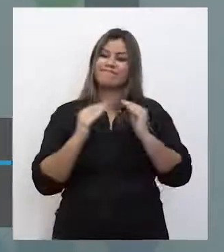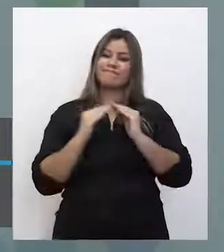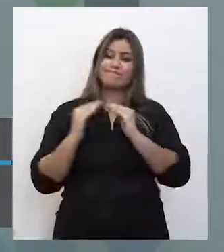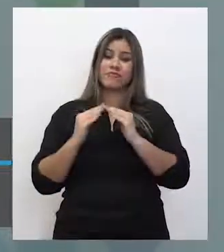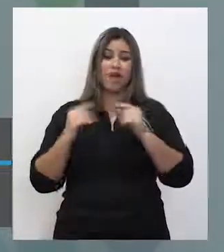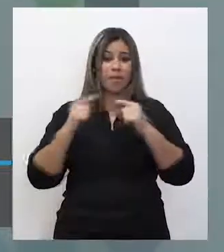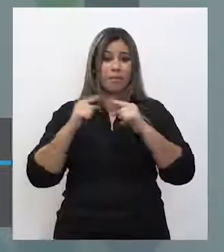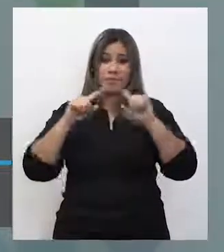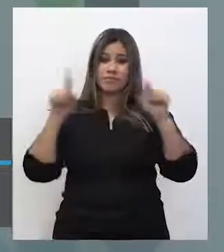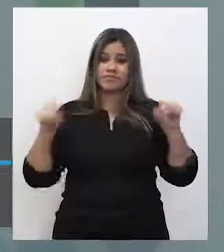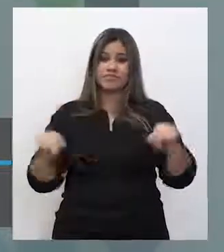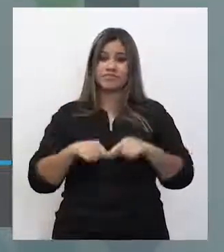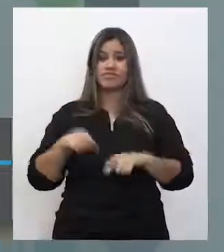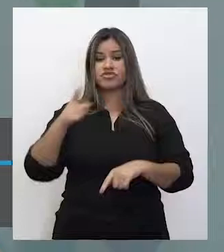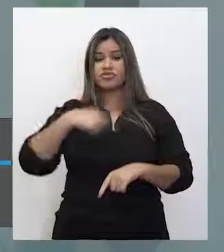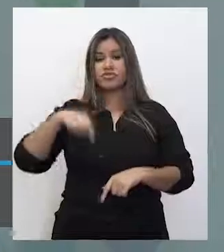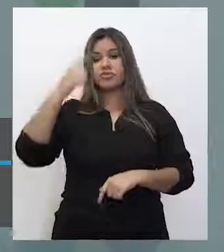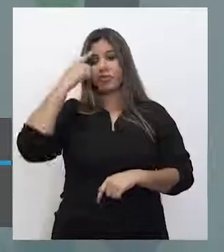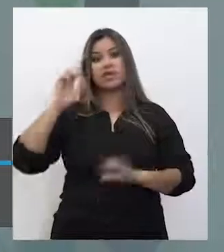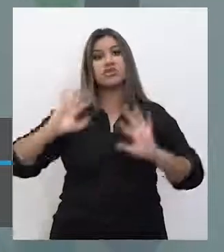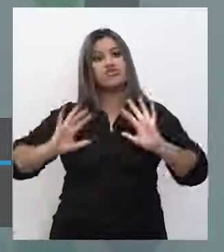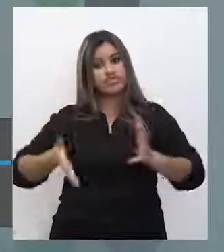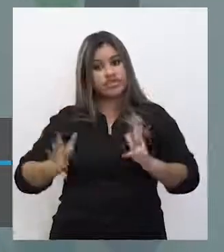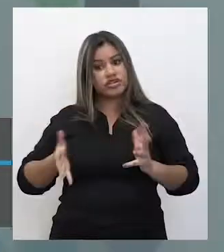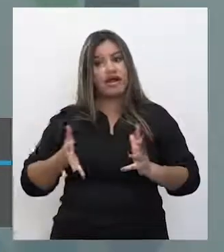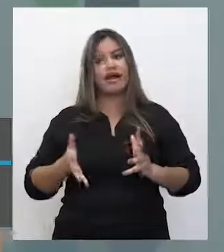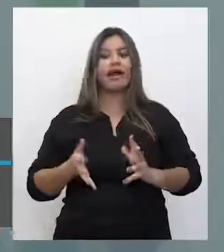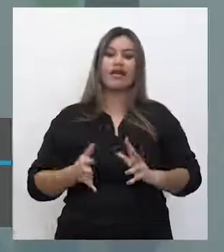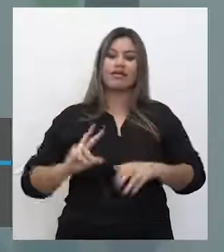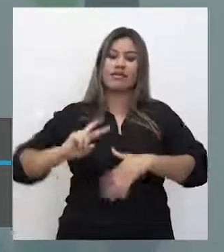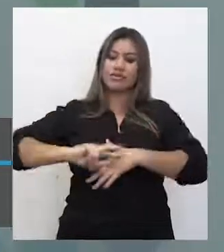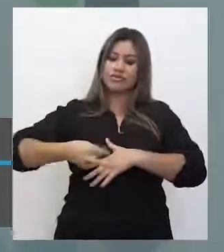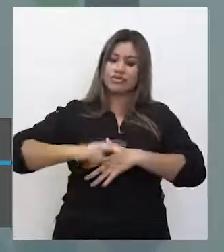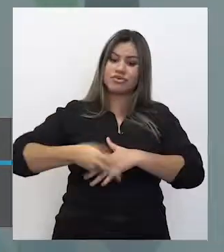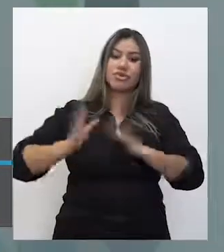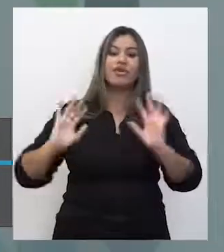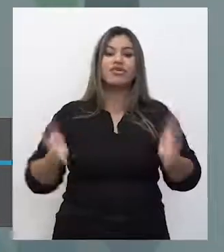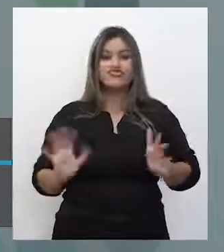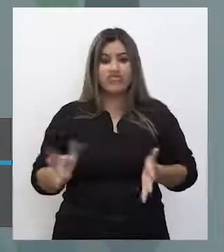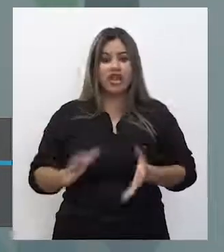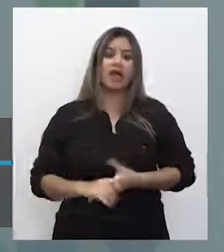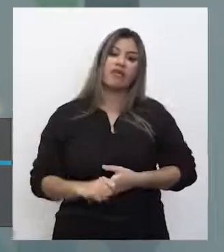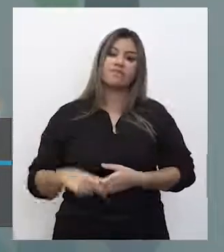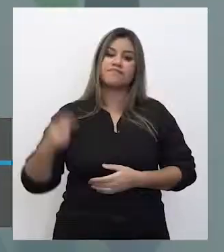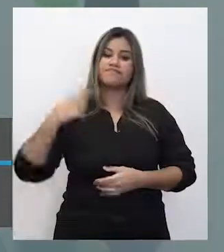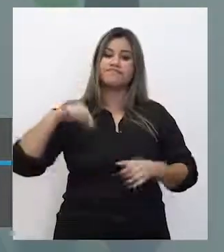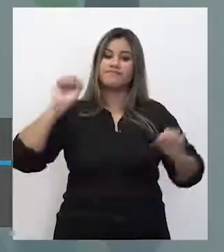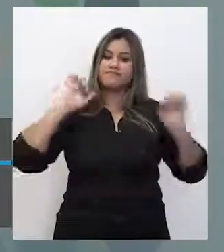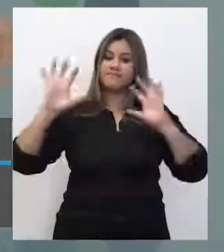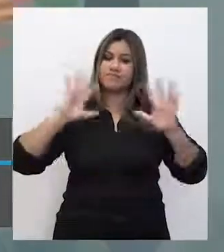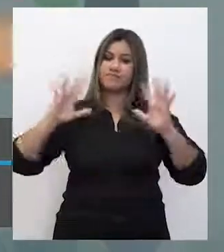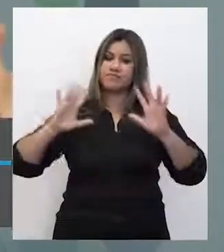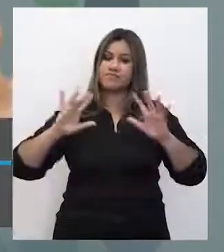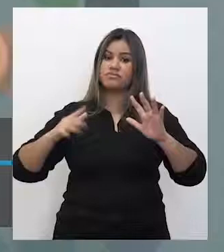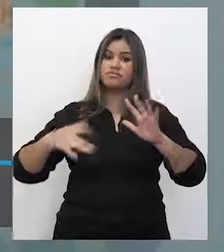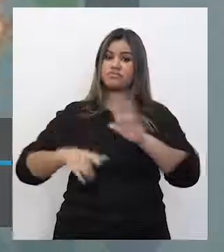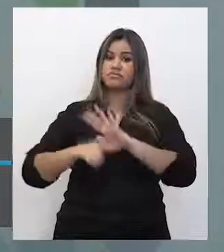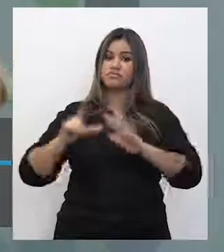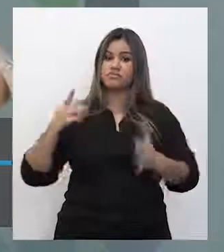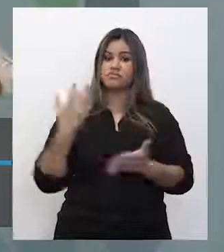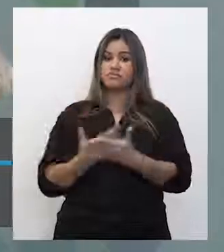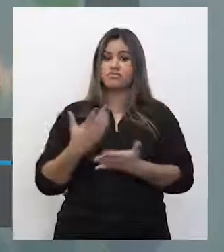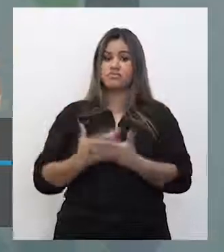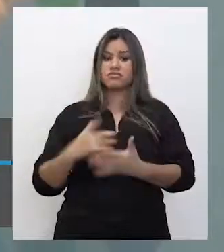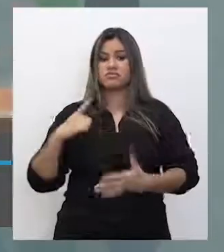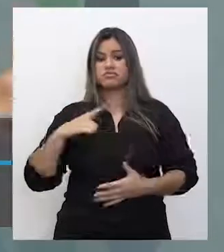está aí a gente pensando. Já está acontecendo. As consequências estão aí. E aí vocês têm que pensar em tudo que a gente falou nas outras aulas.